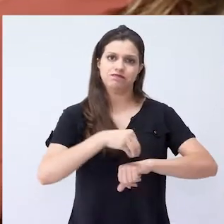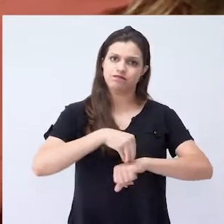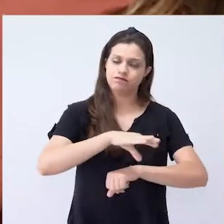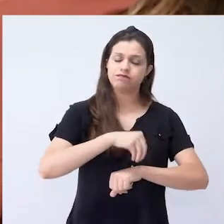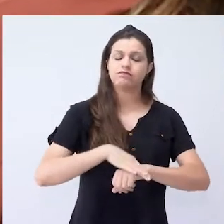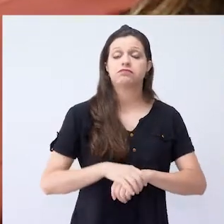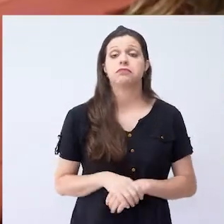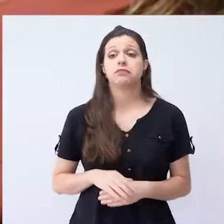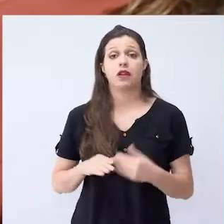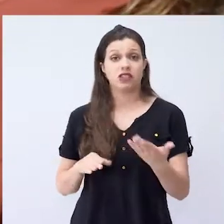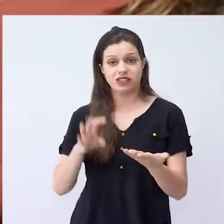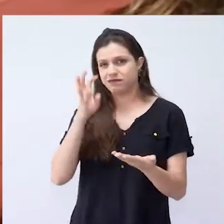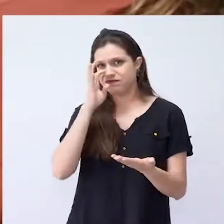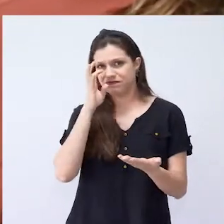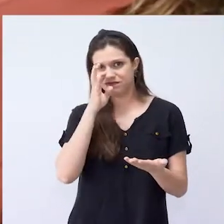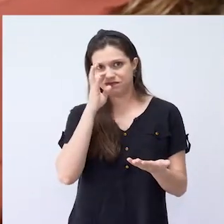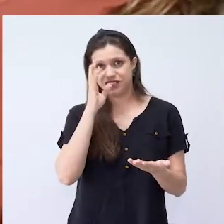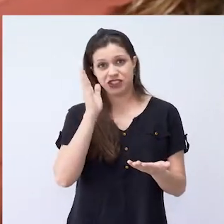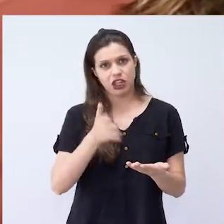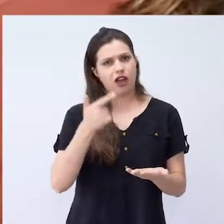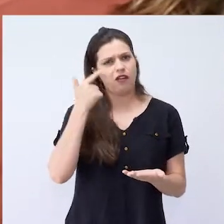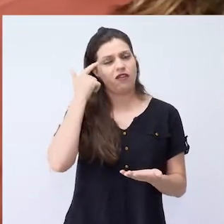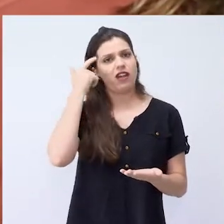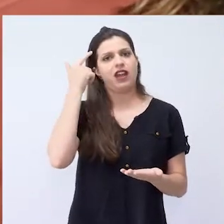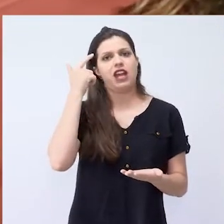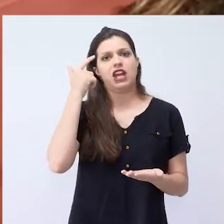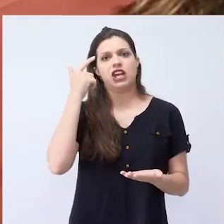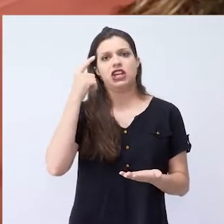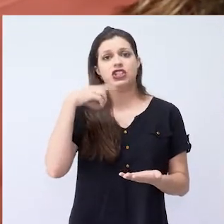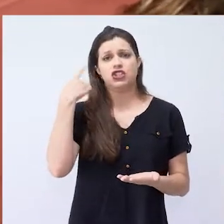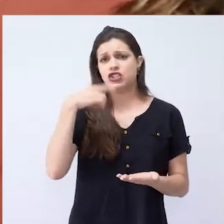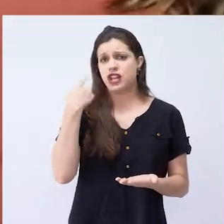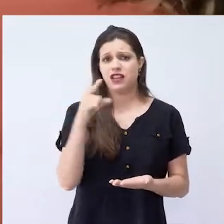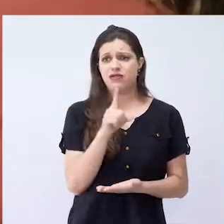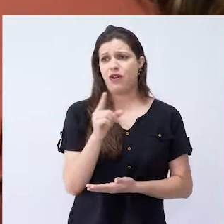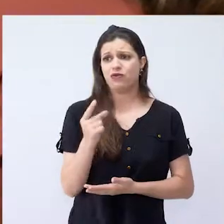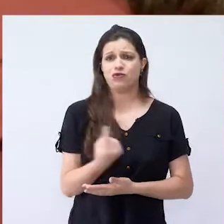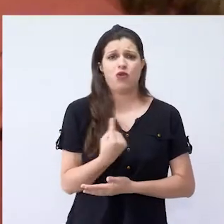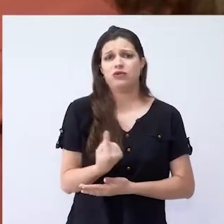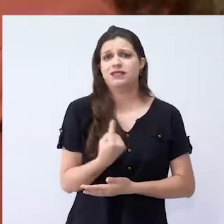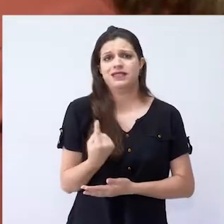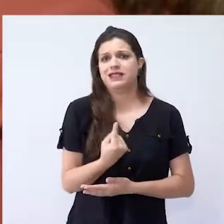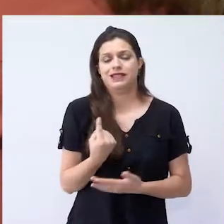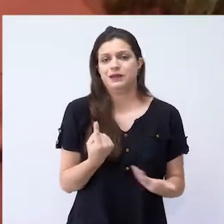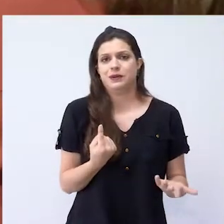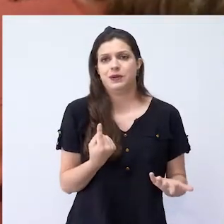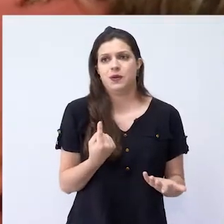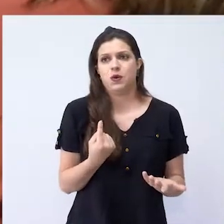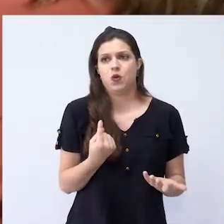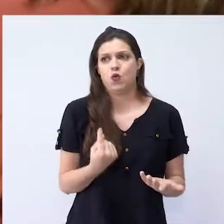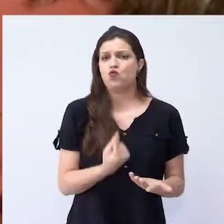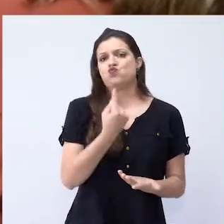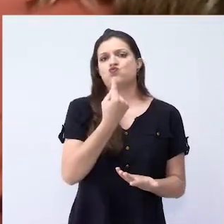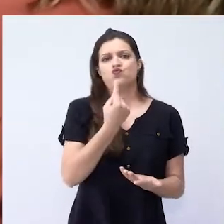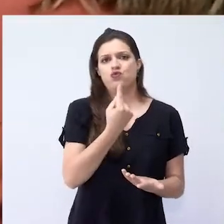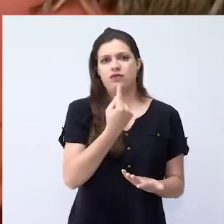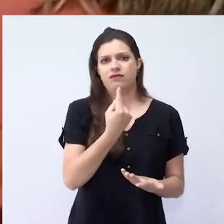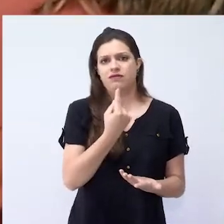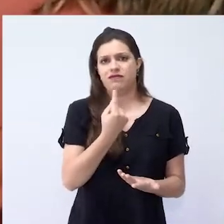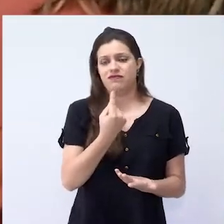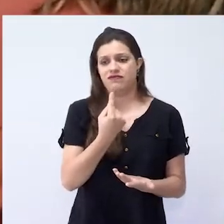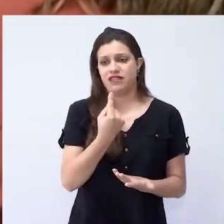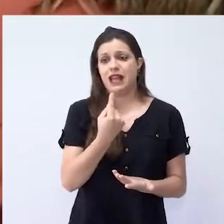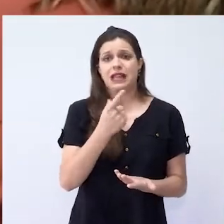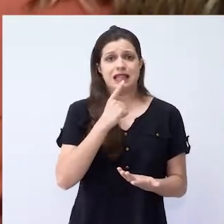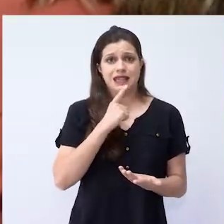gente também sempre reforça aqui, você que acompanha o nosso programa já está com isso grudado na mente, o direito não é uma ilha isolada, né? Não é um campo de